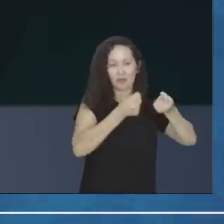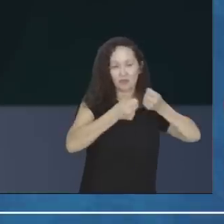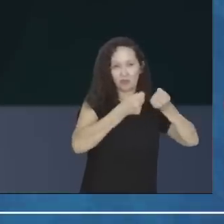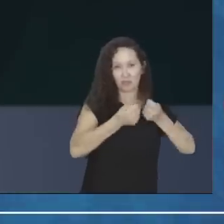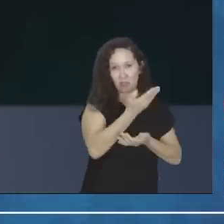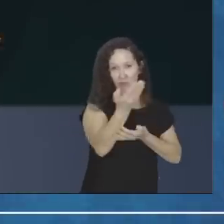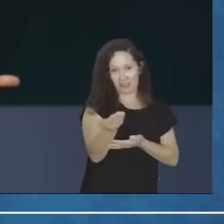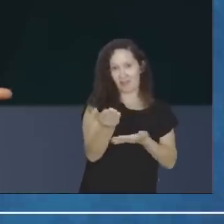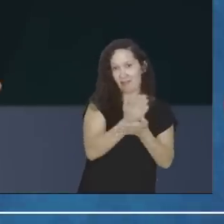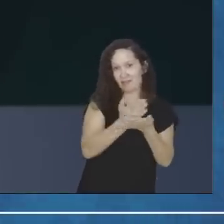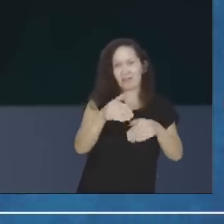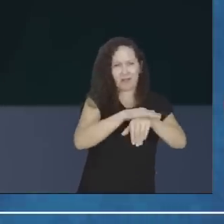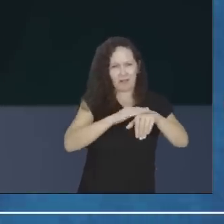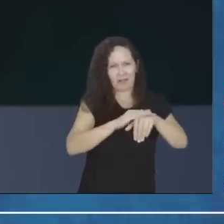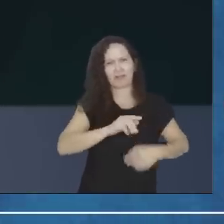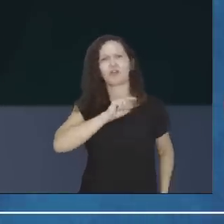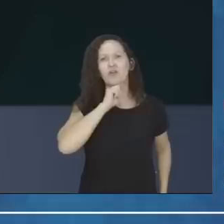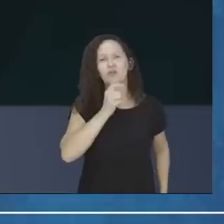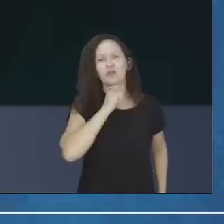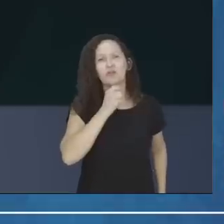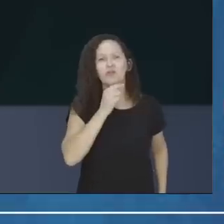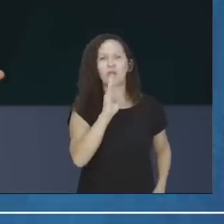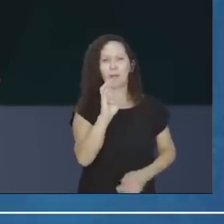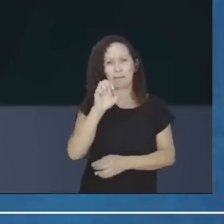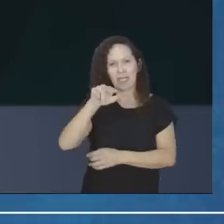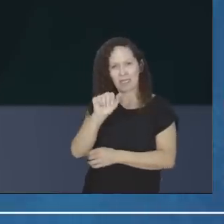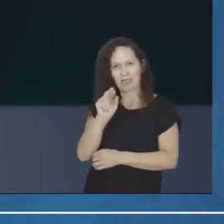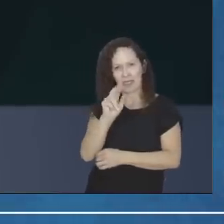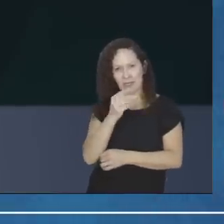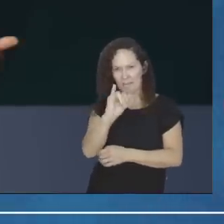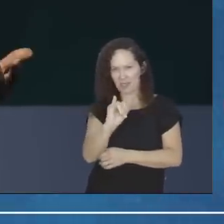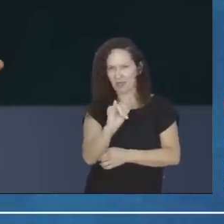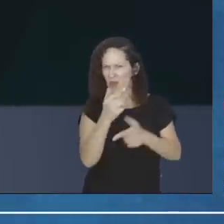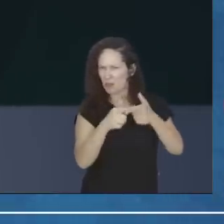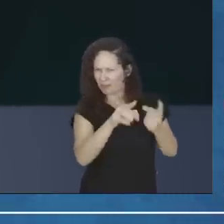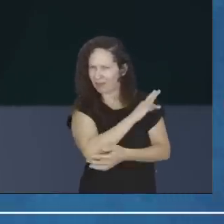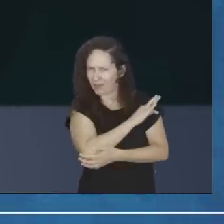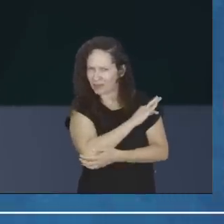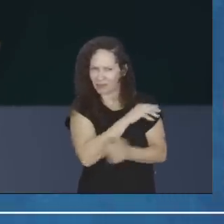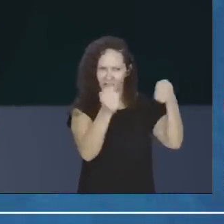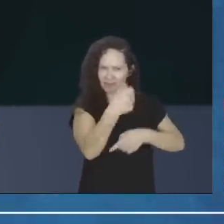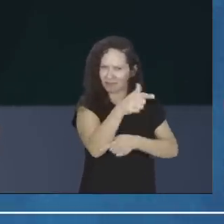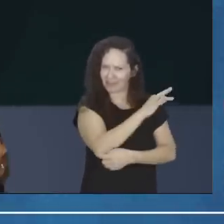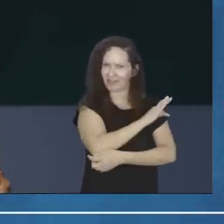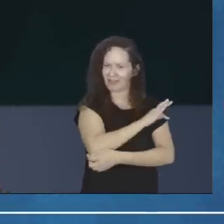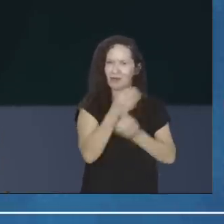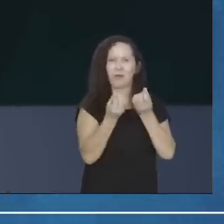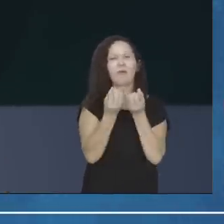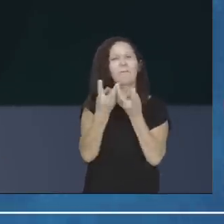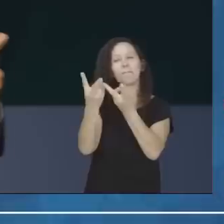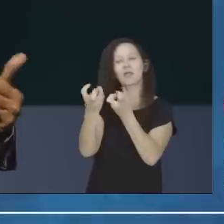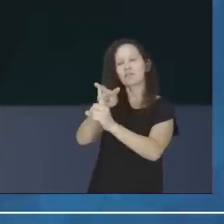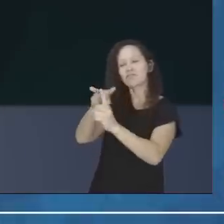ligam, eu duvido, né, que o Bernard Appy tenha alguma restrição técnica sobre a maneira como ele enxerga o mundo. É